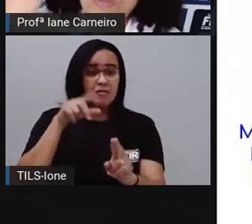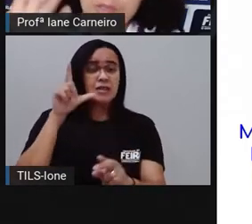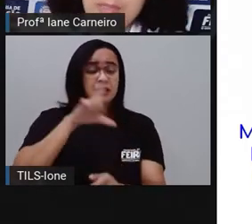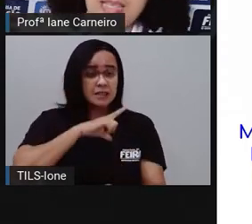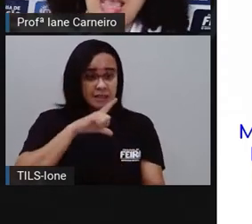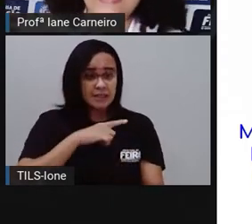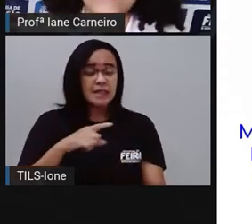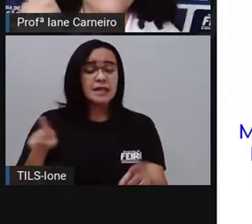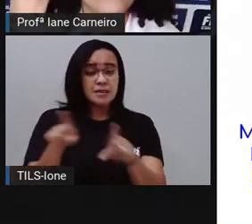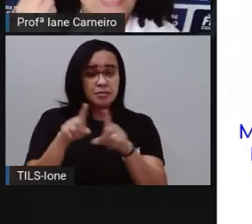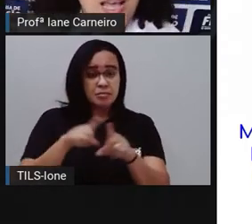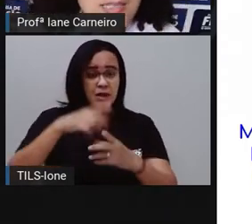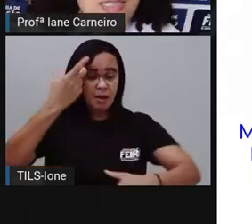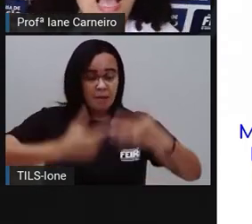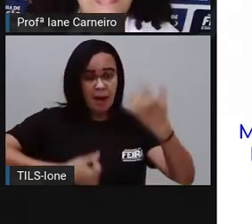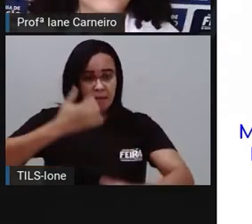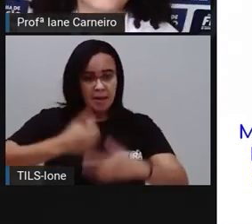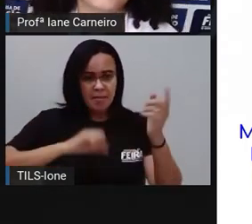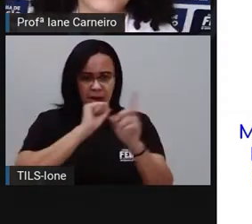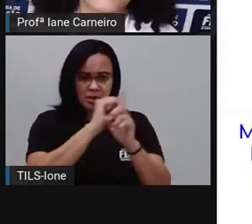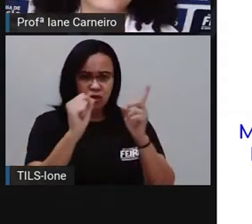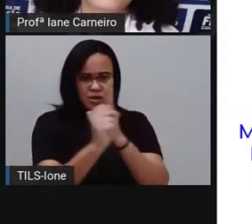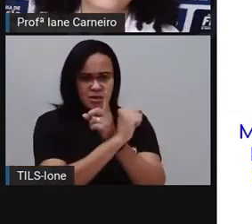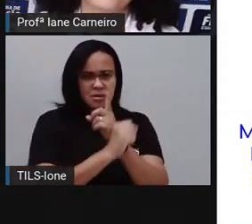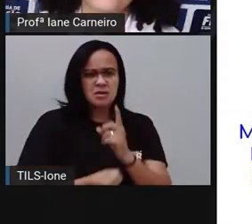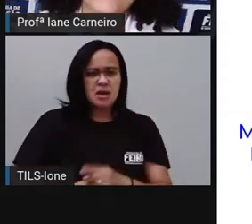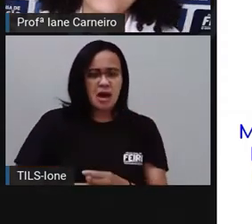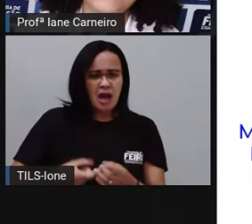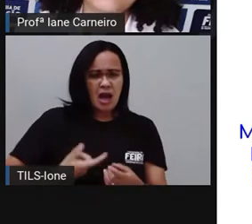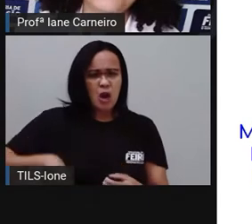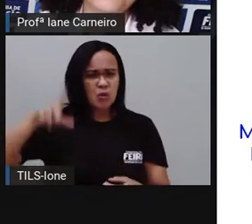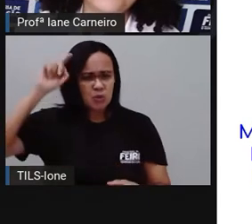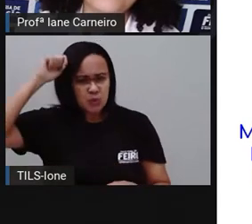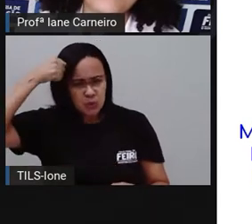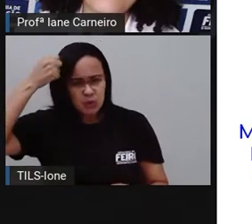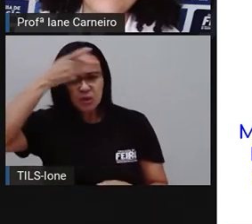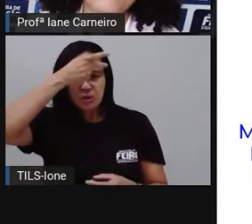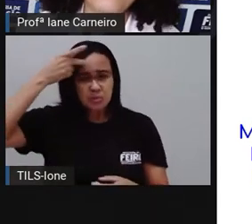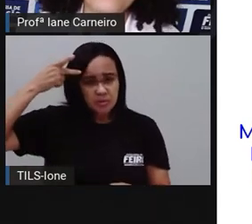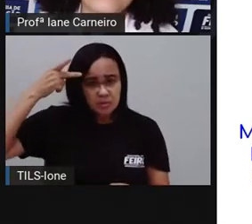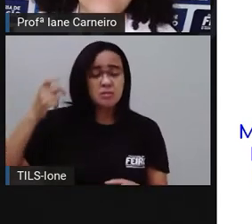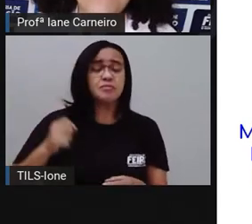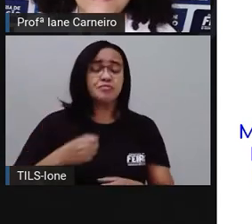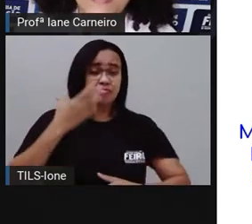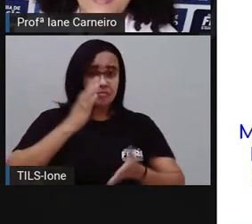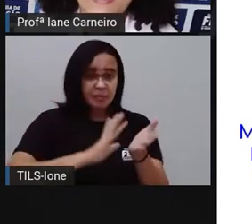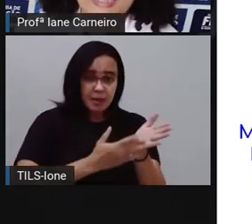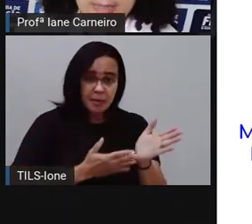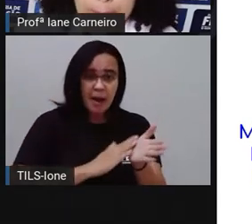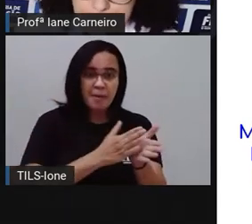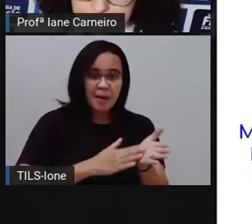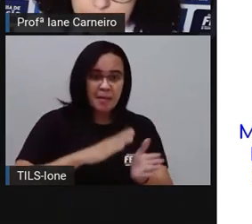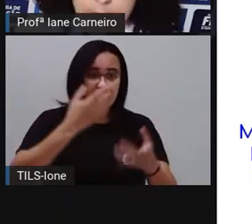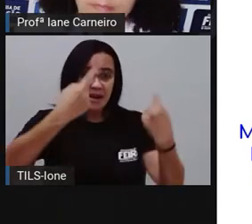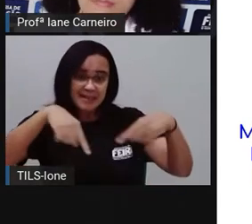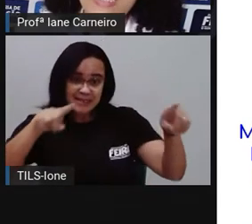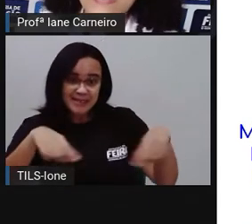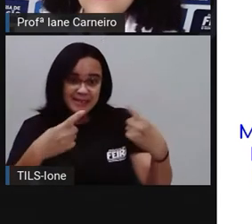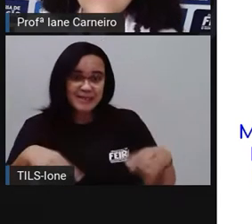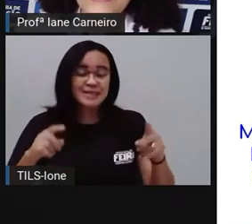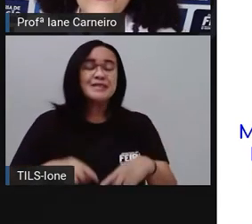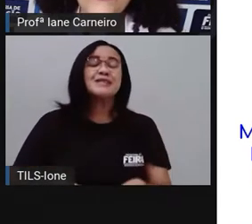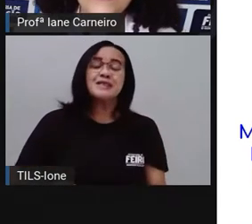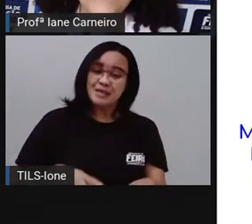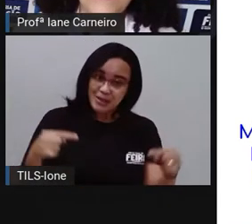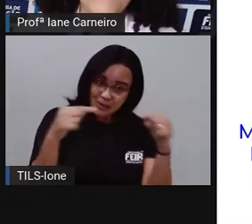das questões sociais, questões raciais, né? E ela fala isso muito através do samba que ela canta. E